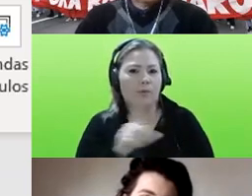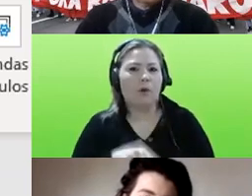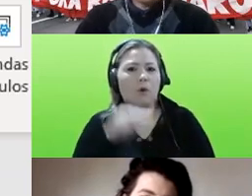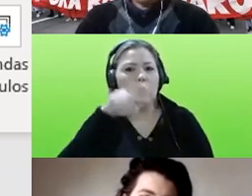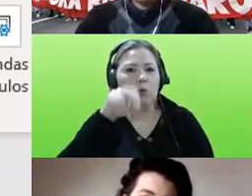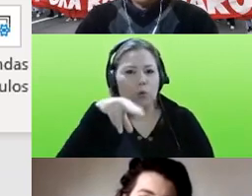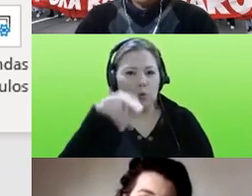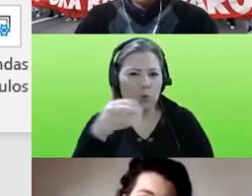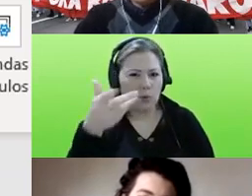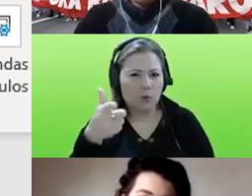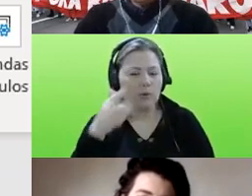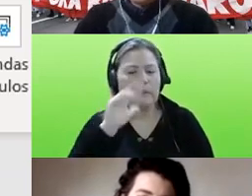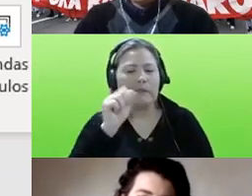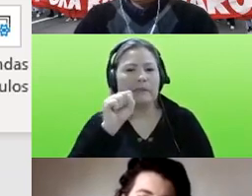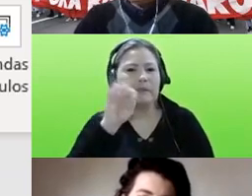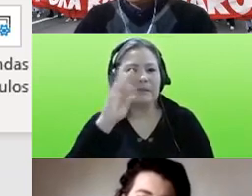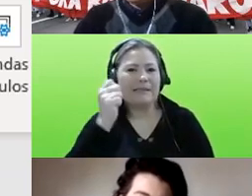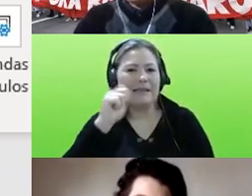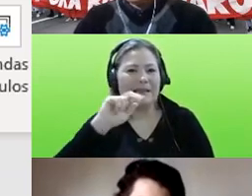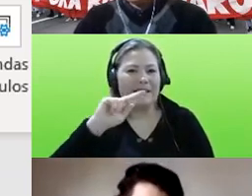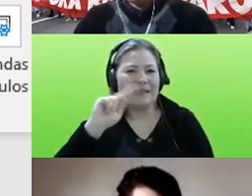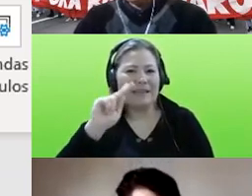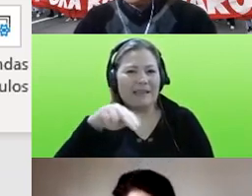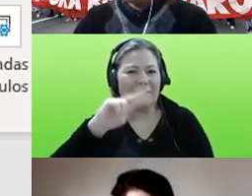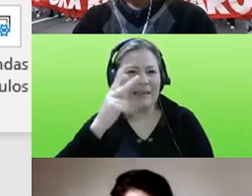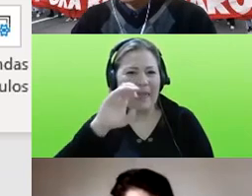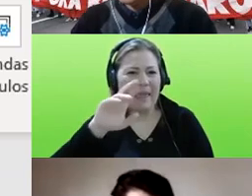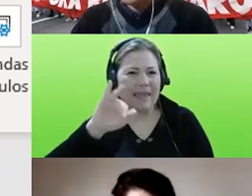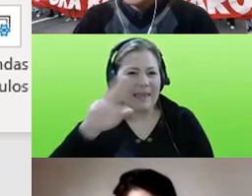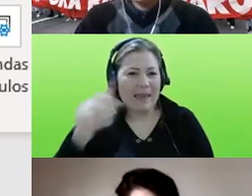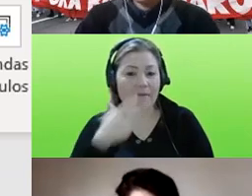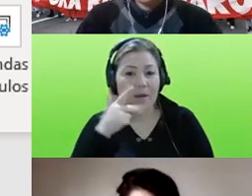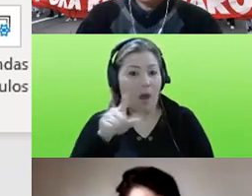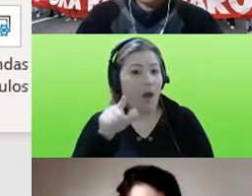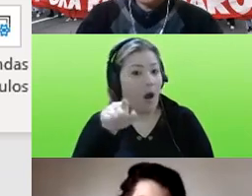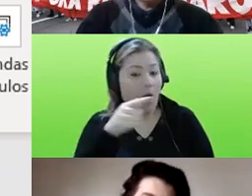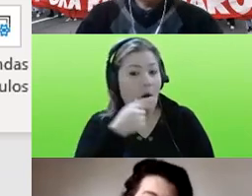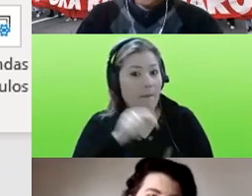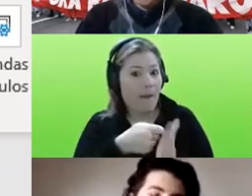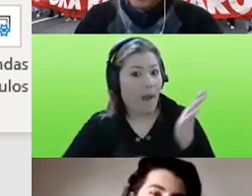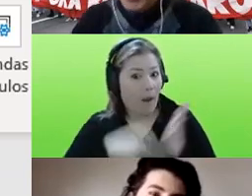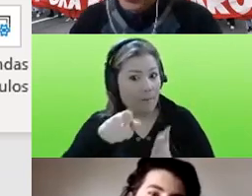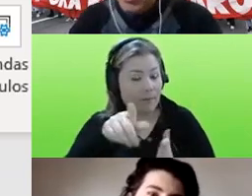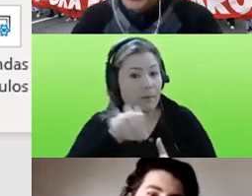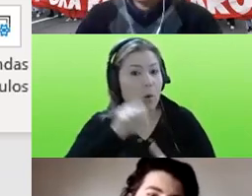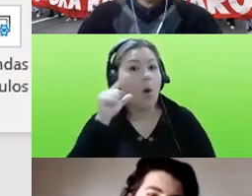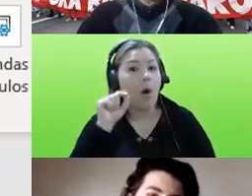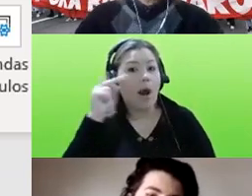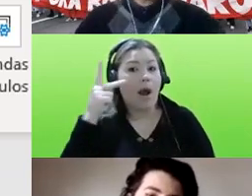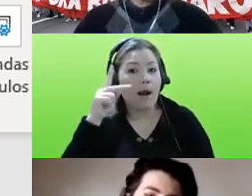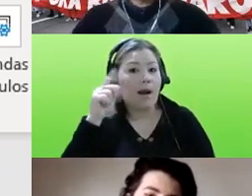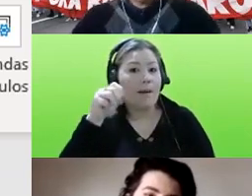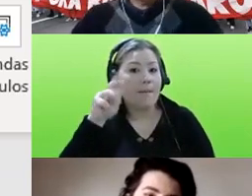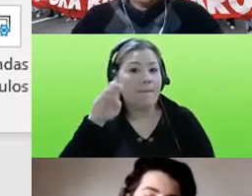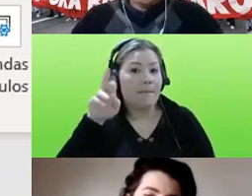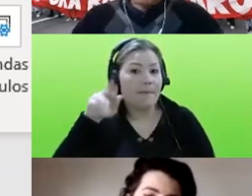que está aqui conosco, vai ser o primeiro a dizer, olha, o Habermas pegou isso da Hannah Arendt, e o Habermas reconhece, ele